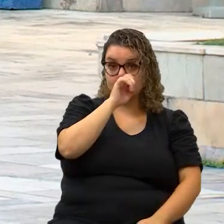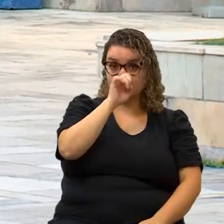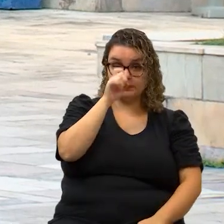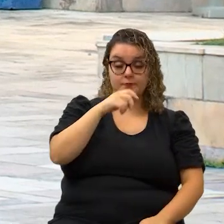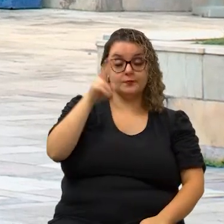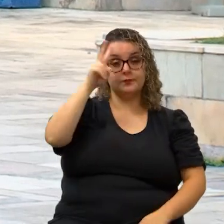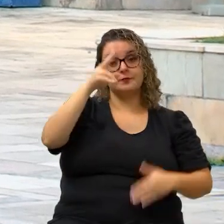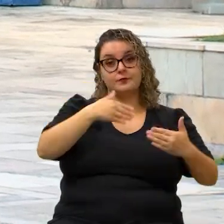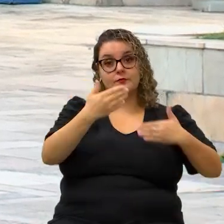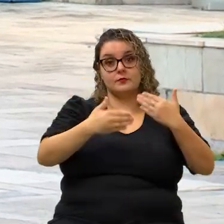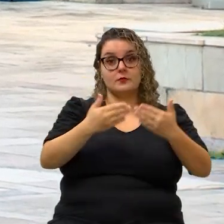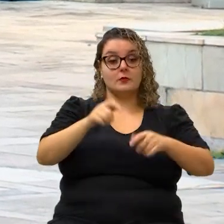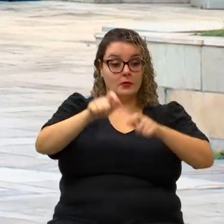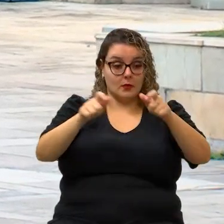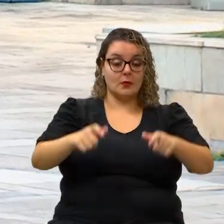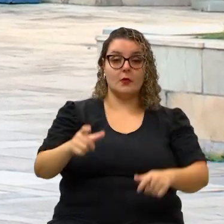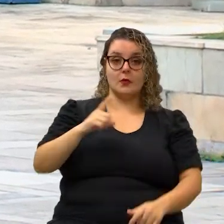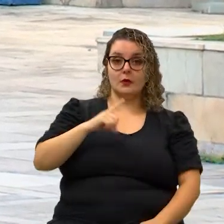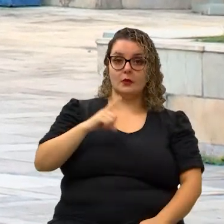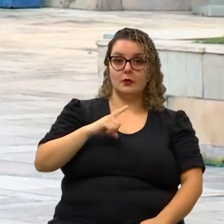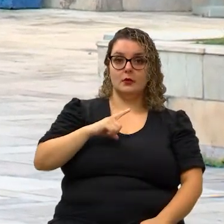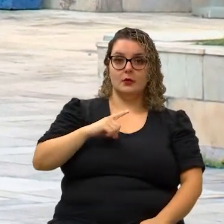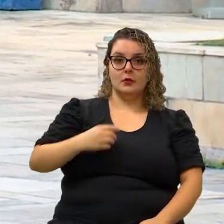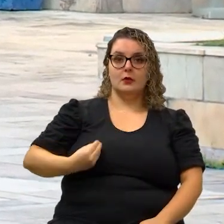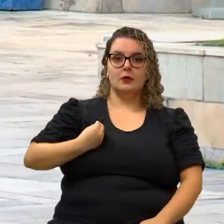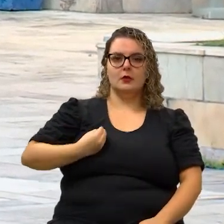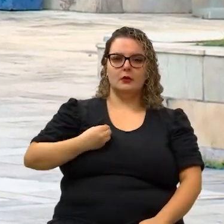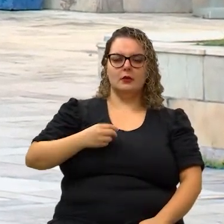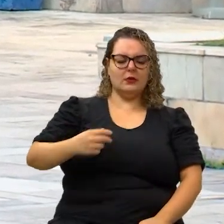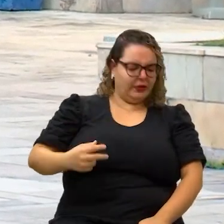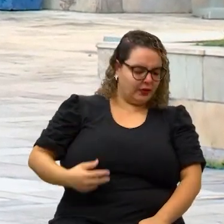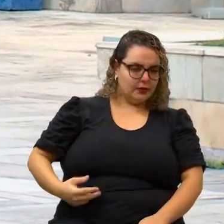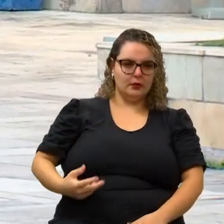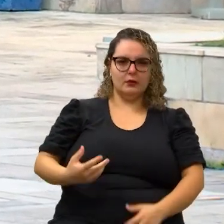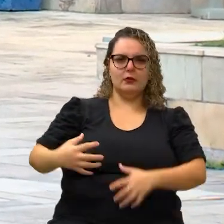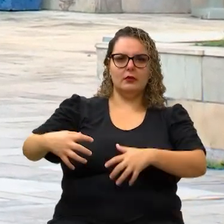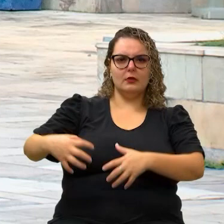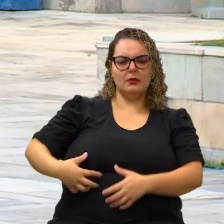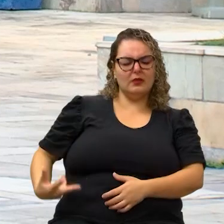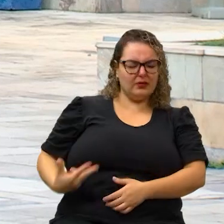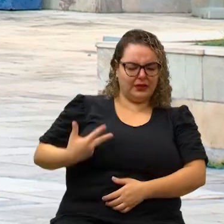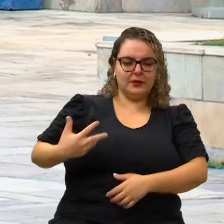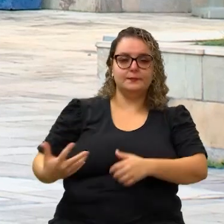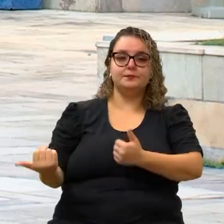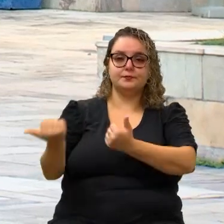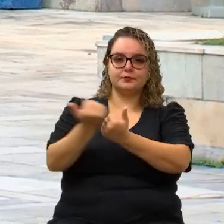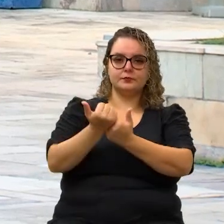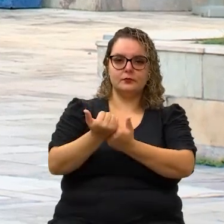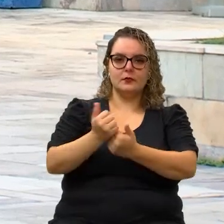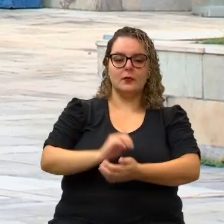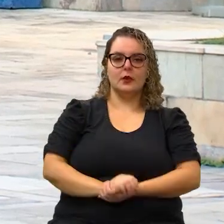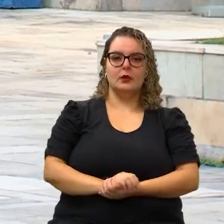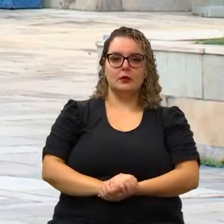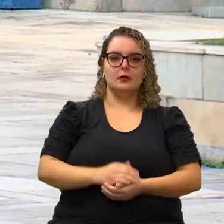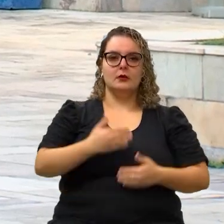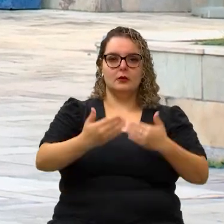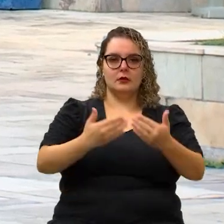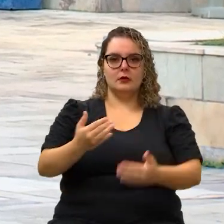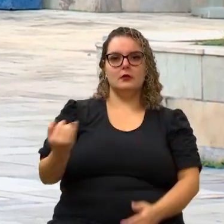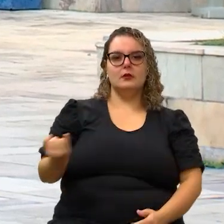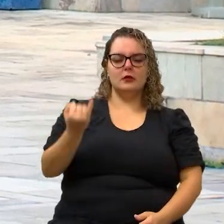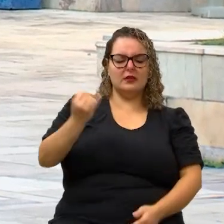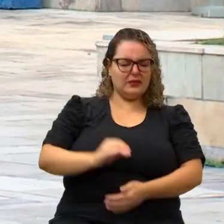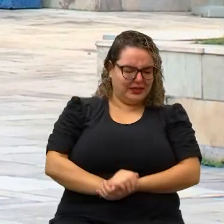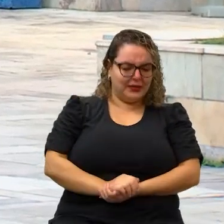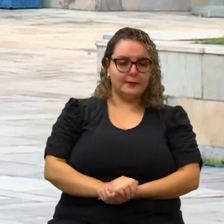que conta a trajetória de pessoas que tiveram que passar por transplante de órgãos, como esse procedimento